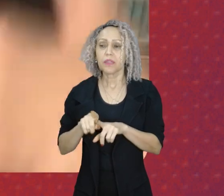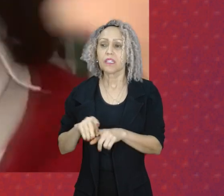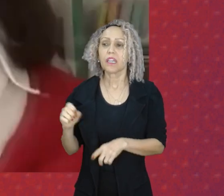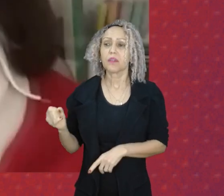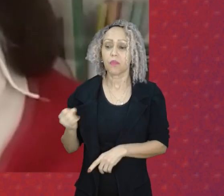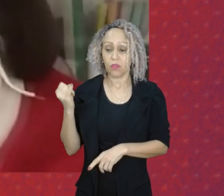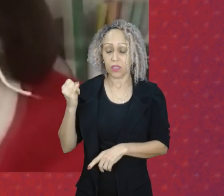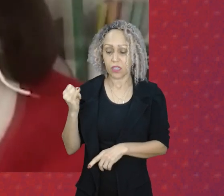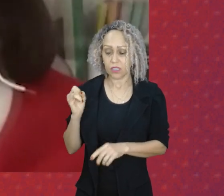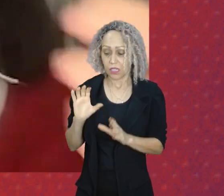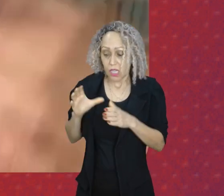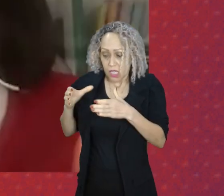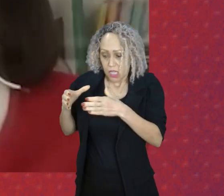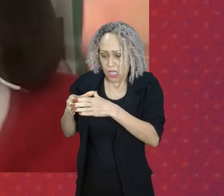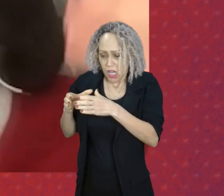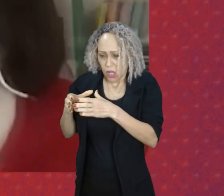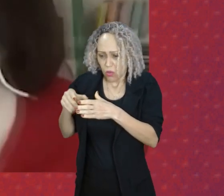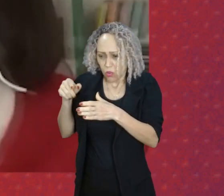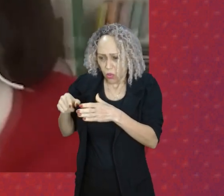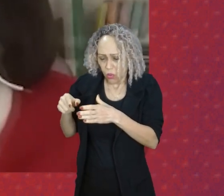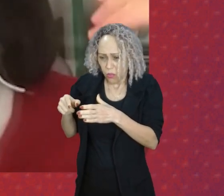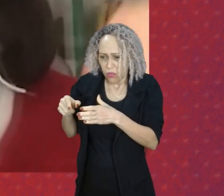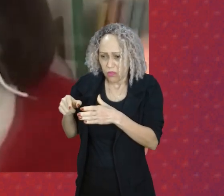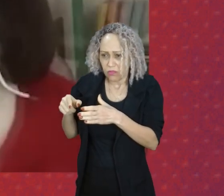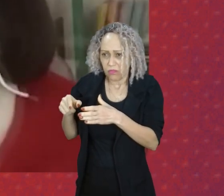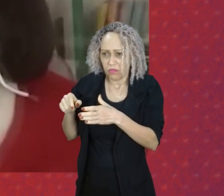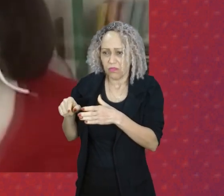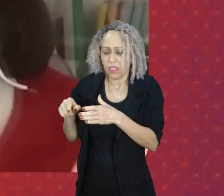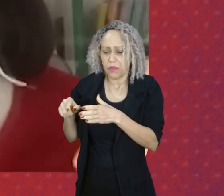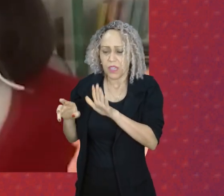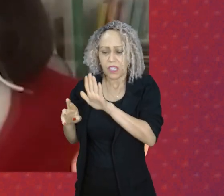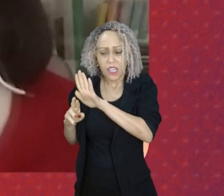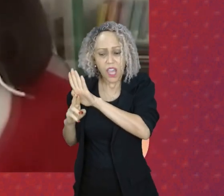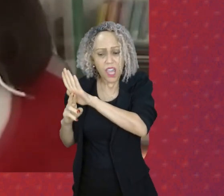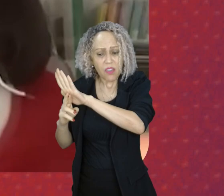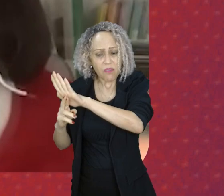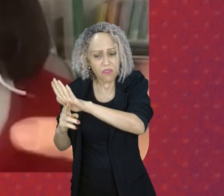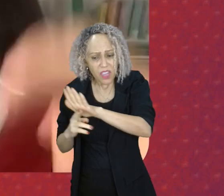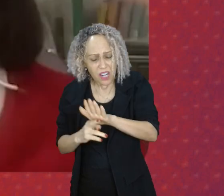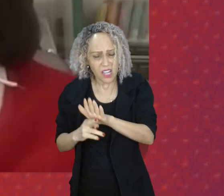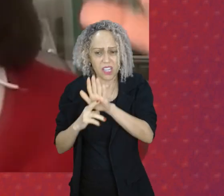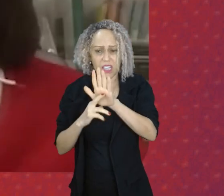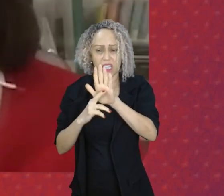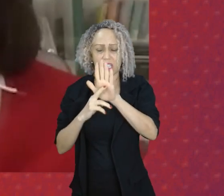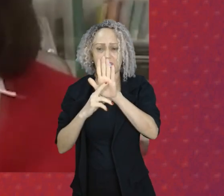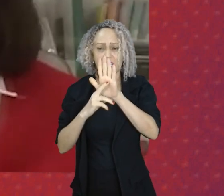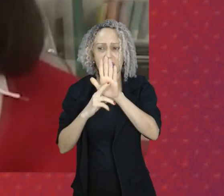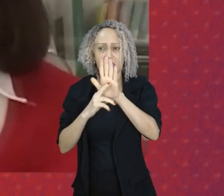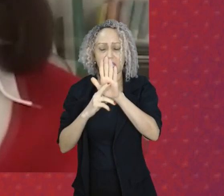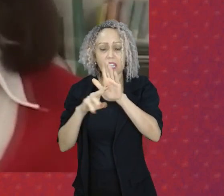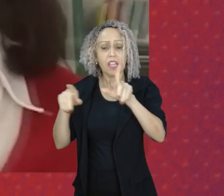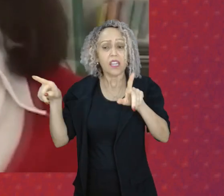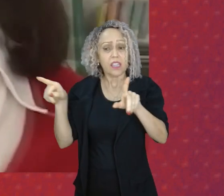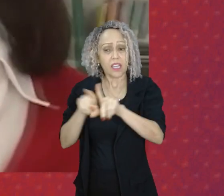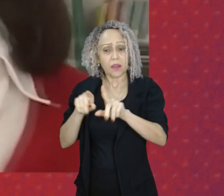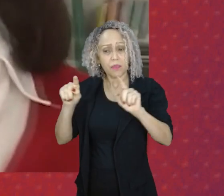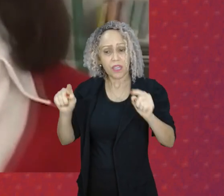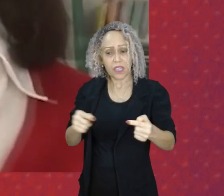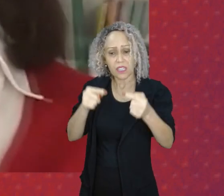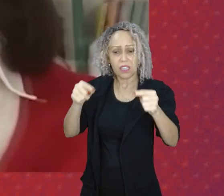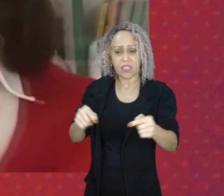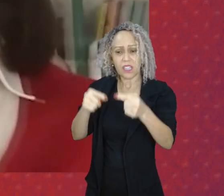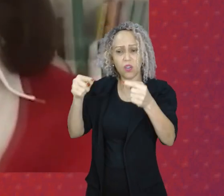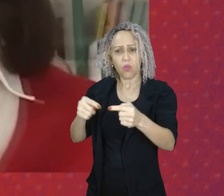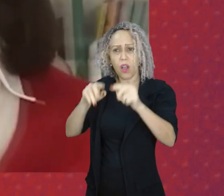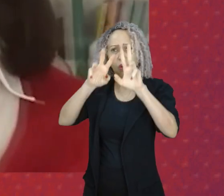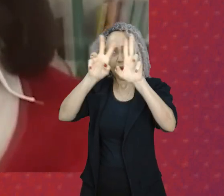aquele segmento tenha referências mais gerais sobre as grandes discussões nacionais e sobre